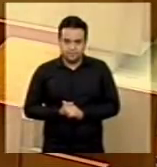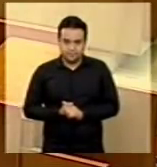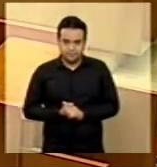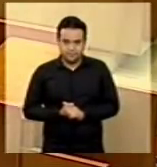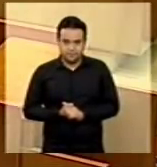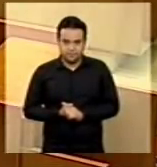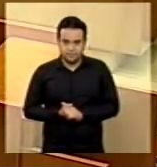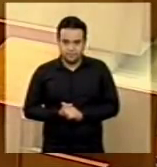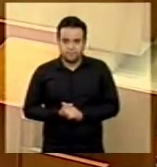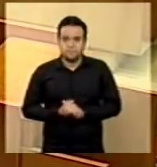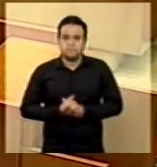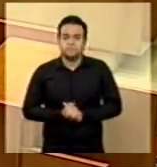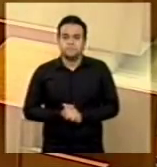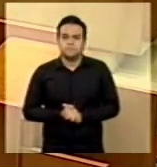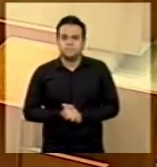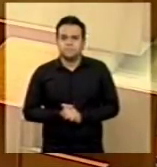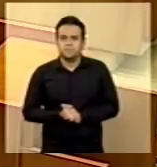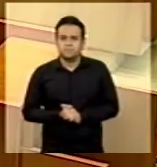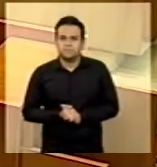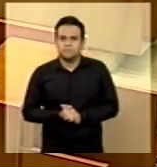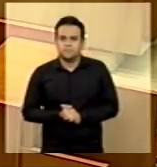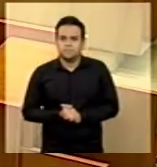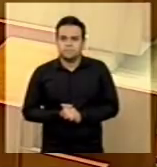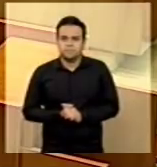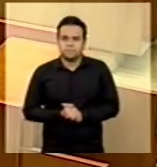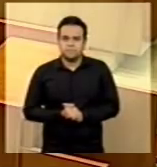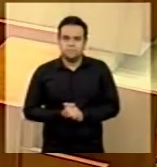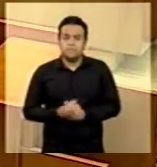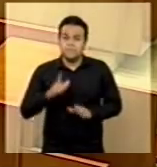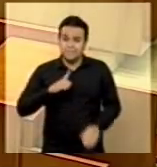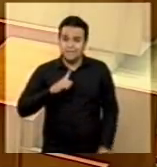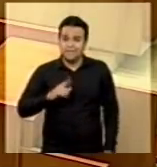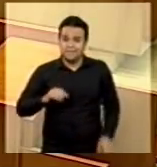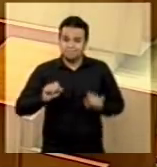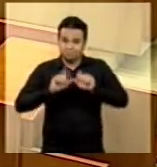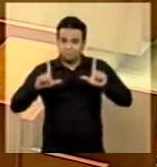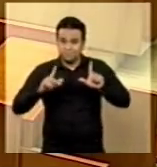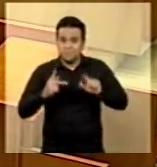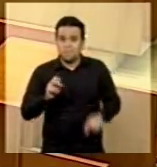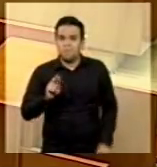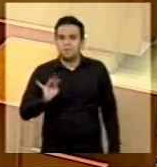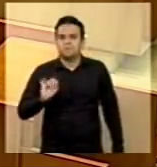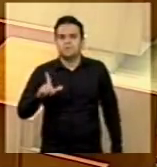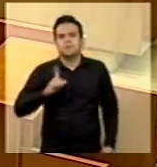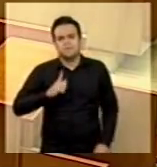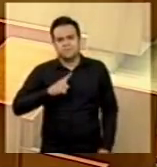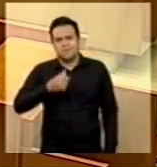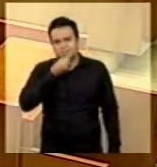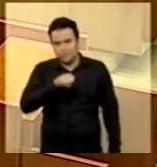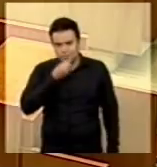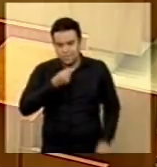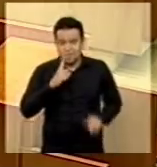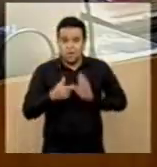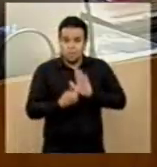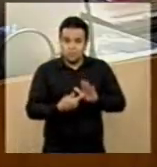saiu há pouco num portal, não vou citar o nome, até os jornalistas aqui presentes nesse portal,